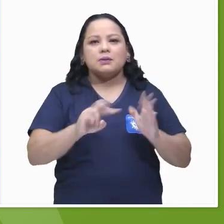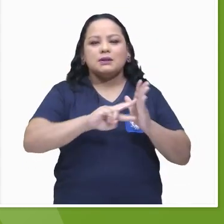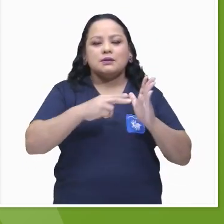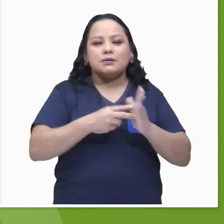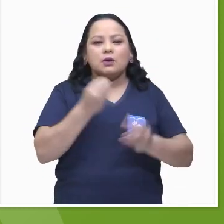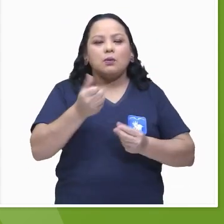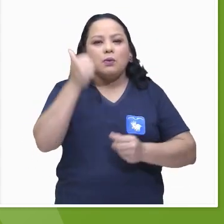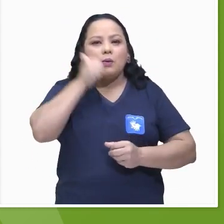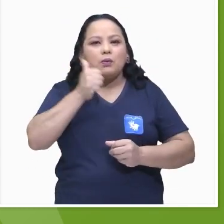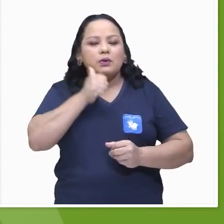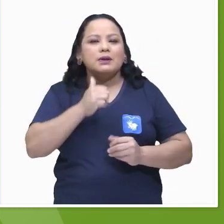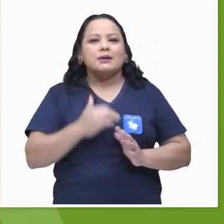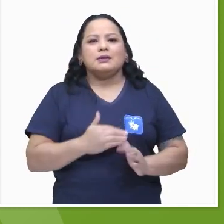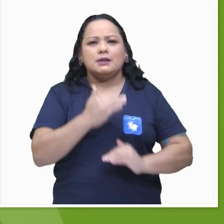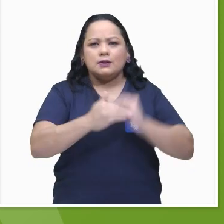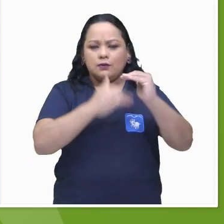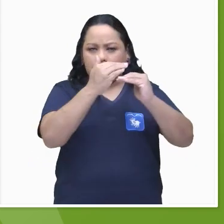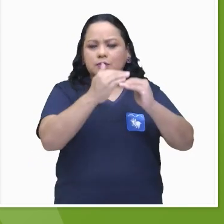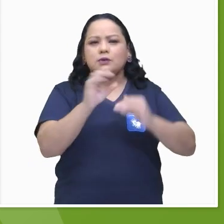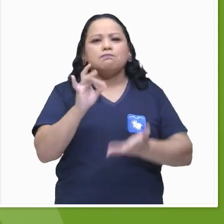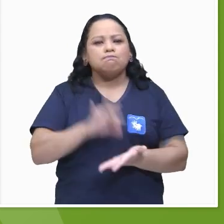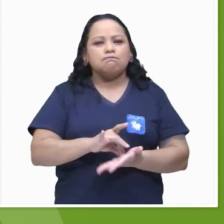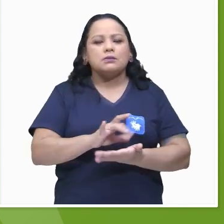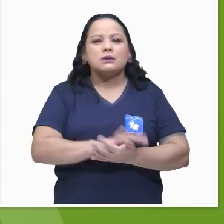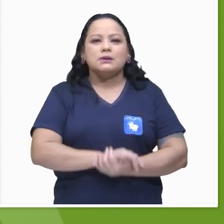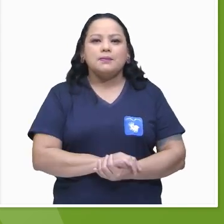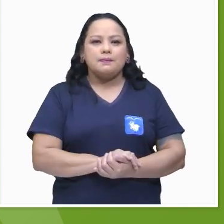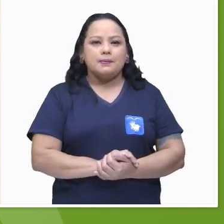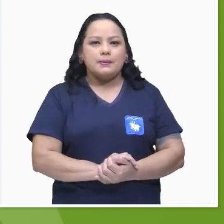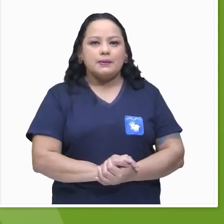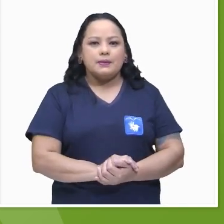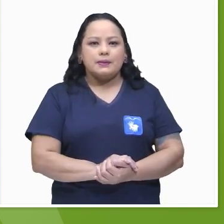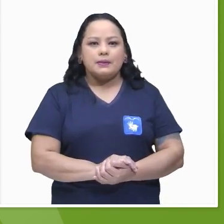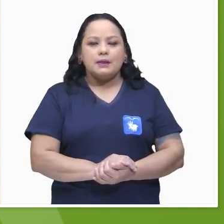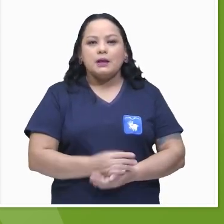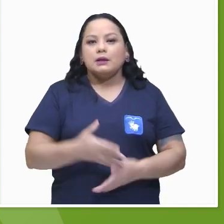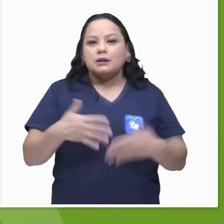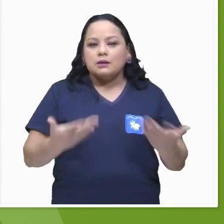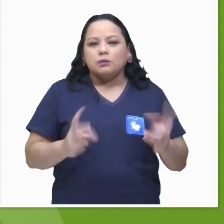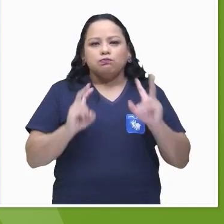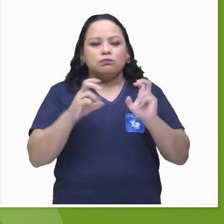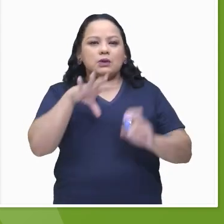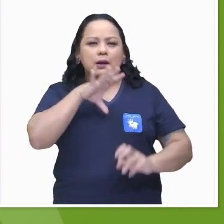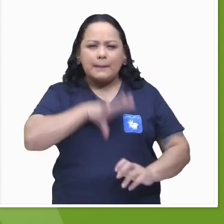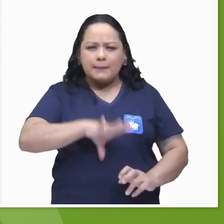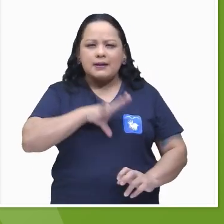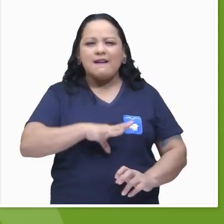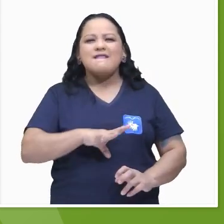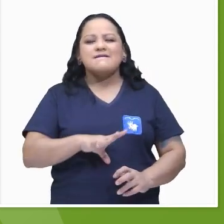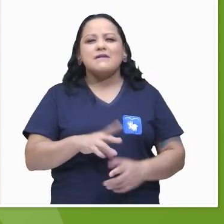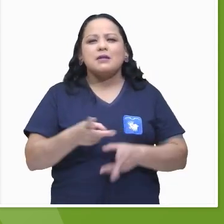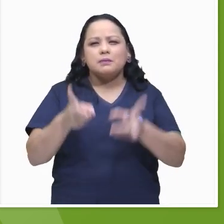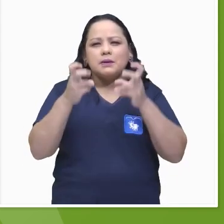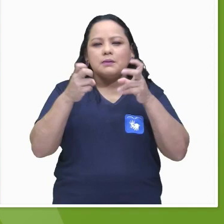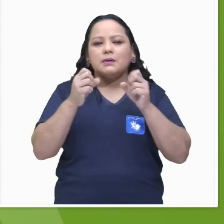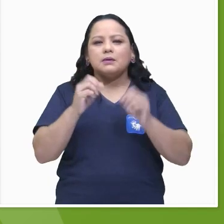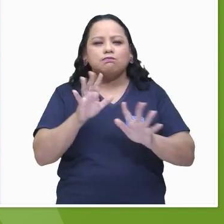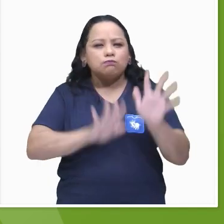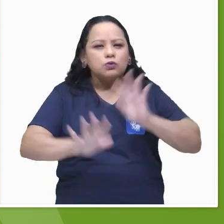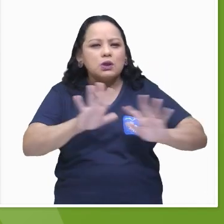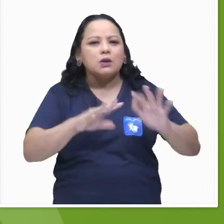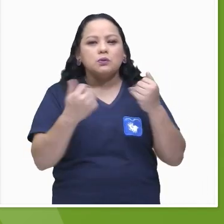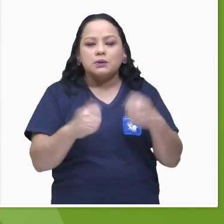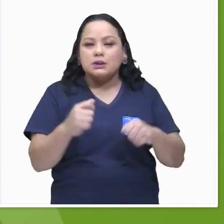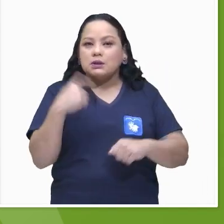está ficando ali preparada, tá bom? E aí, na menstruação, é interessante a gente observar alguns cuidados